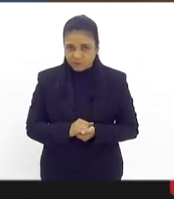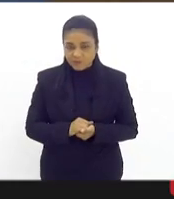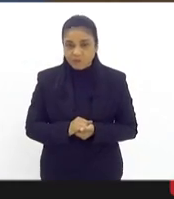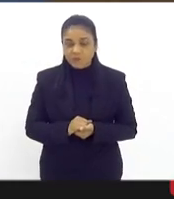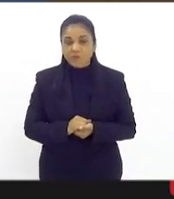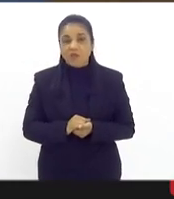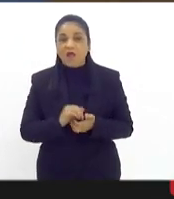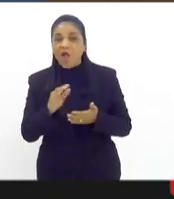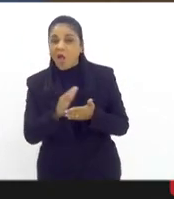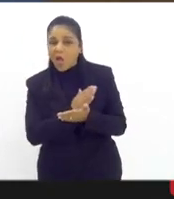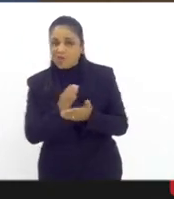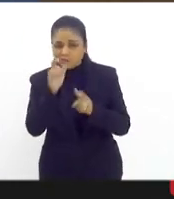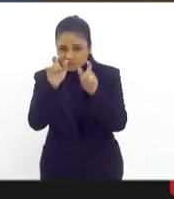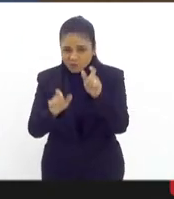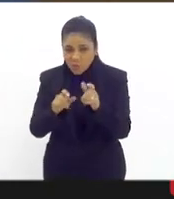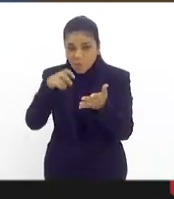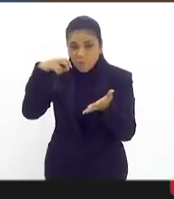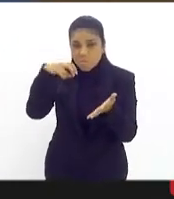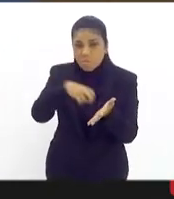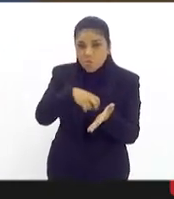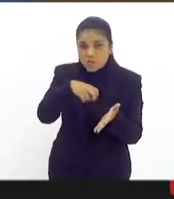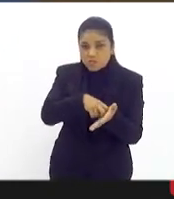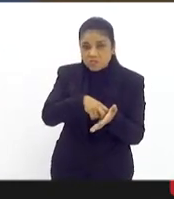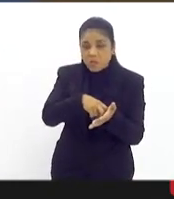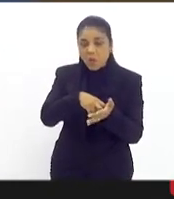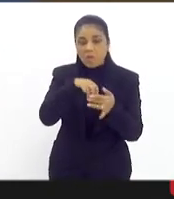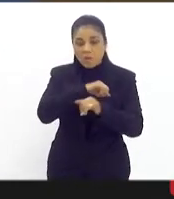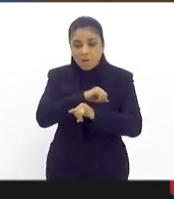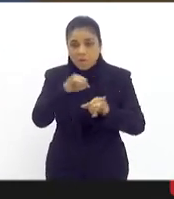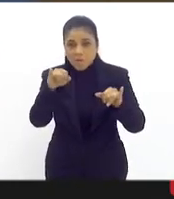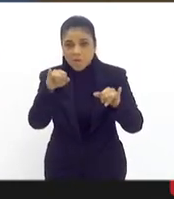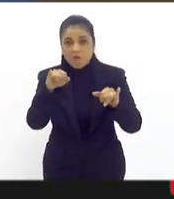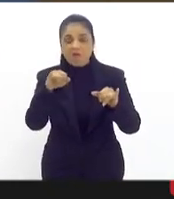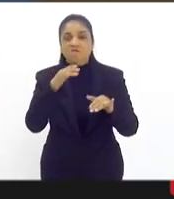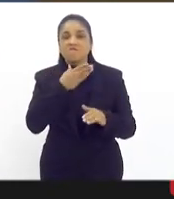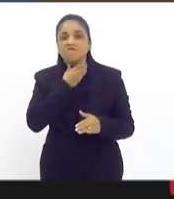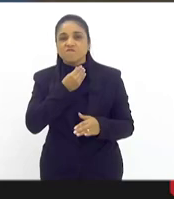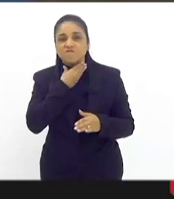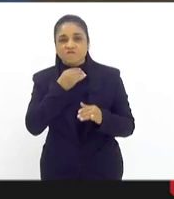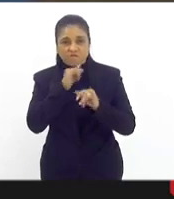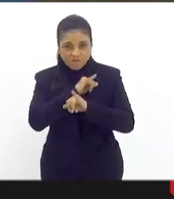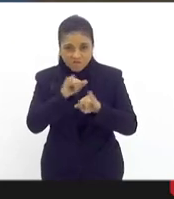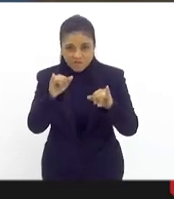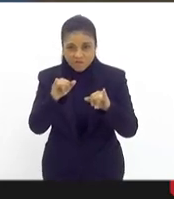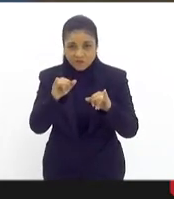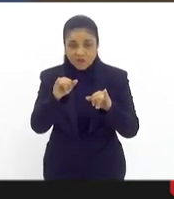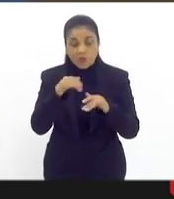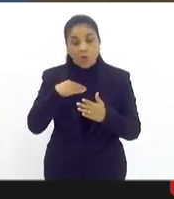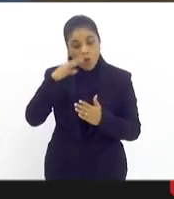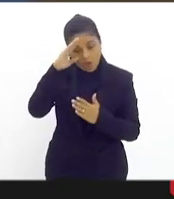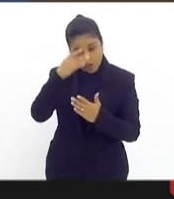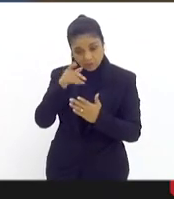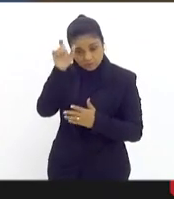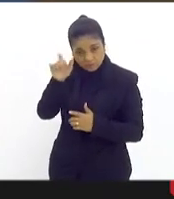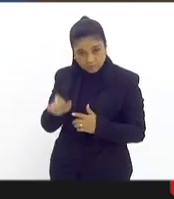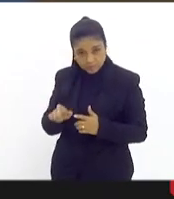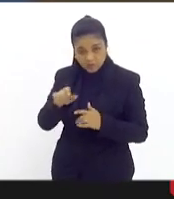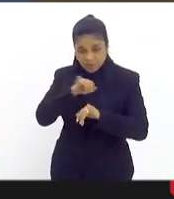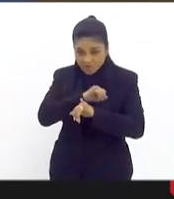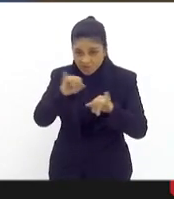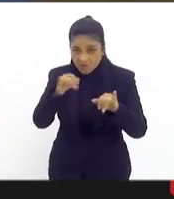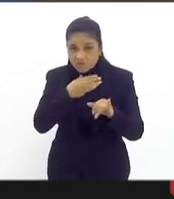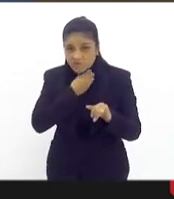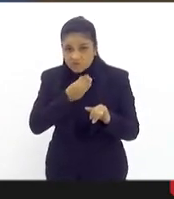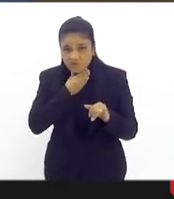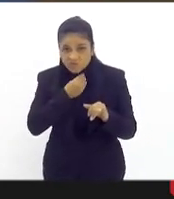Alguns querem que haja punição para quem difunde fake news. Eu acredito que o indivíduo que dissemina desinformação, que passa